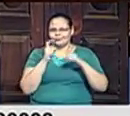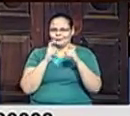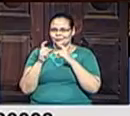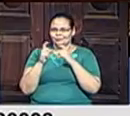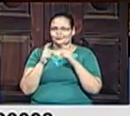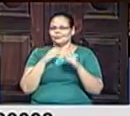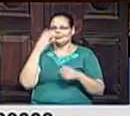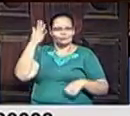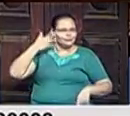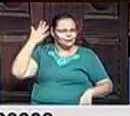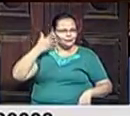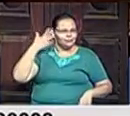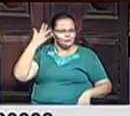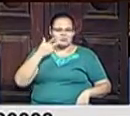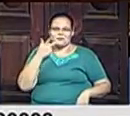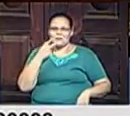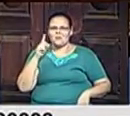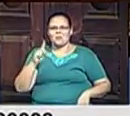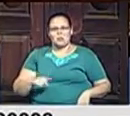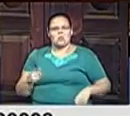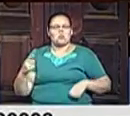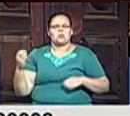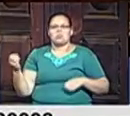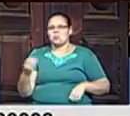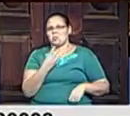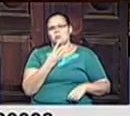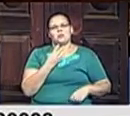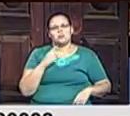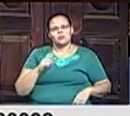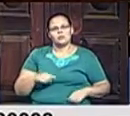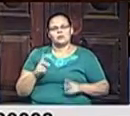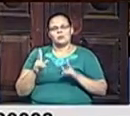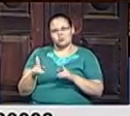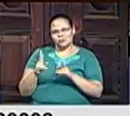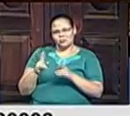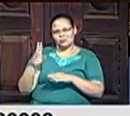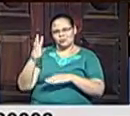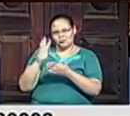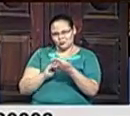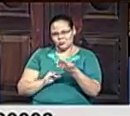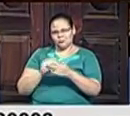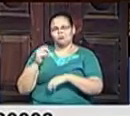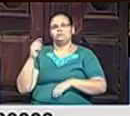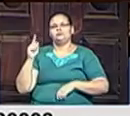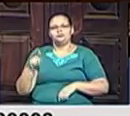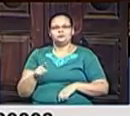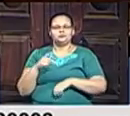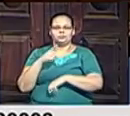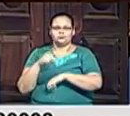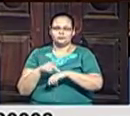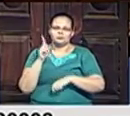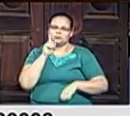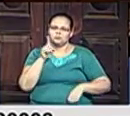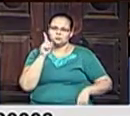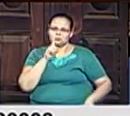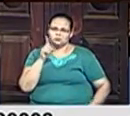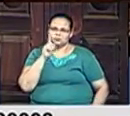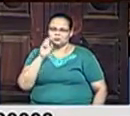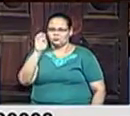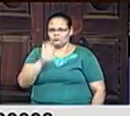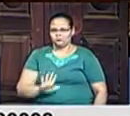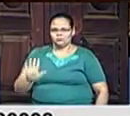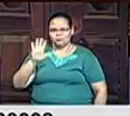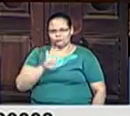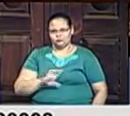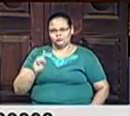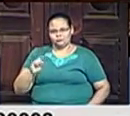de usar o direito moderno praticado nos Estados Unidos, na Europa, que o Supremo